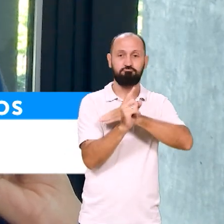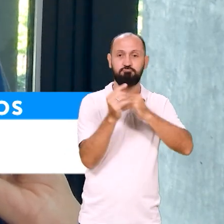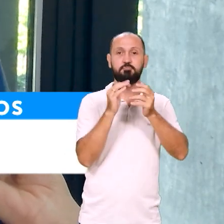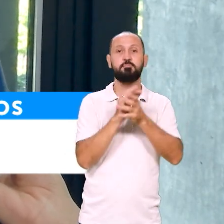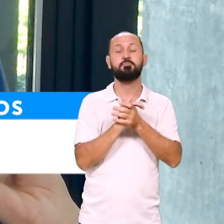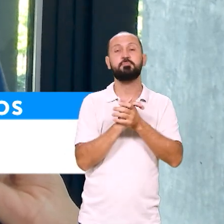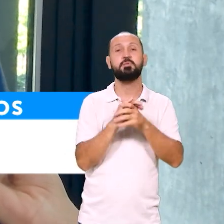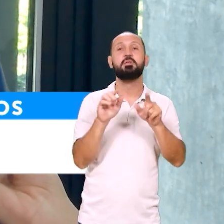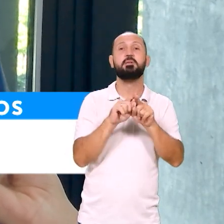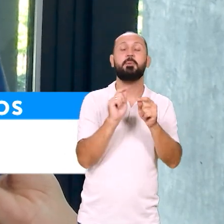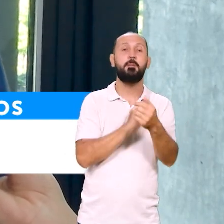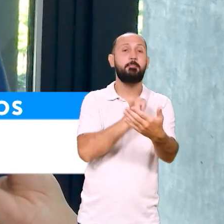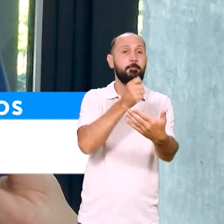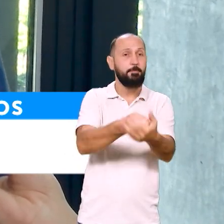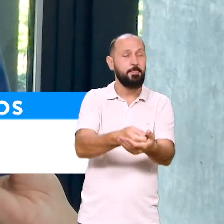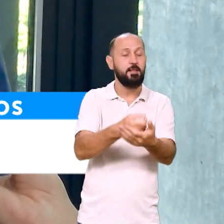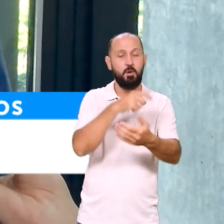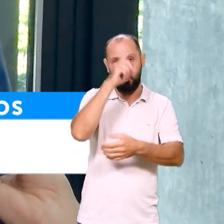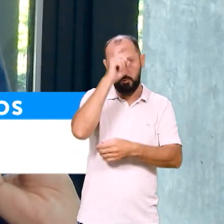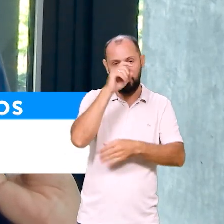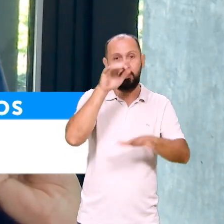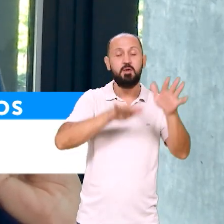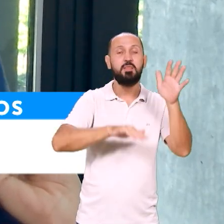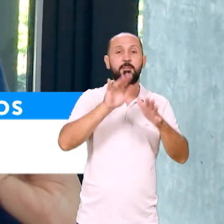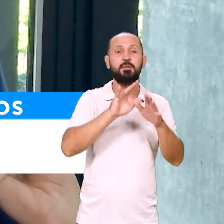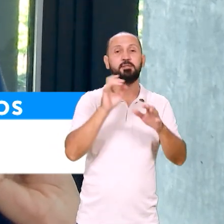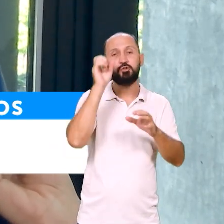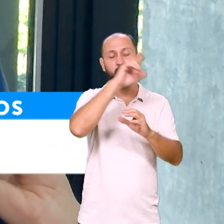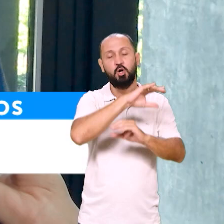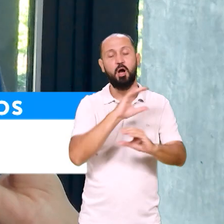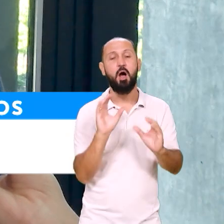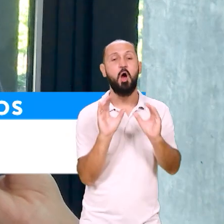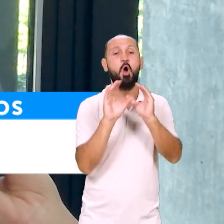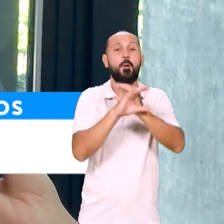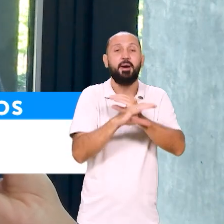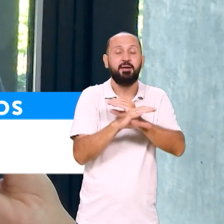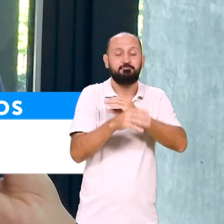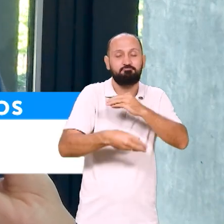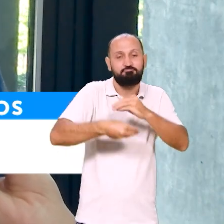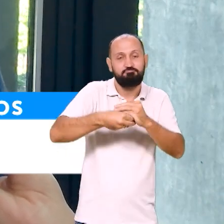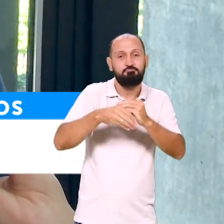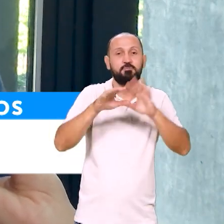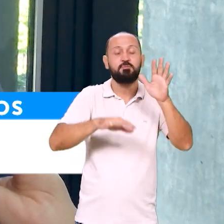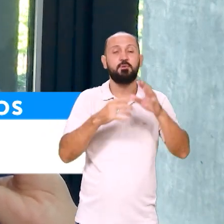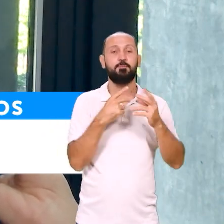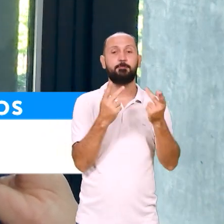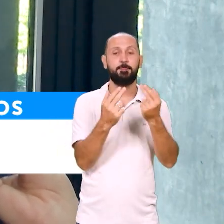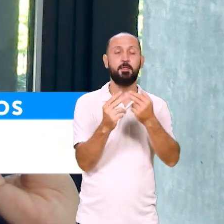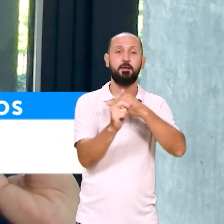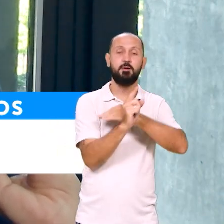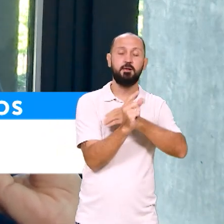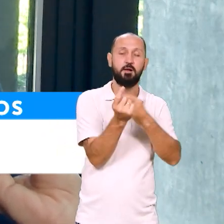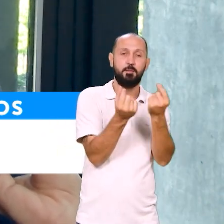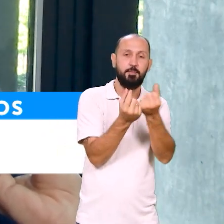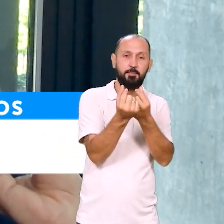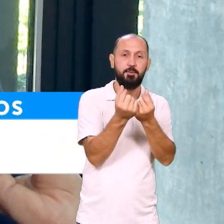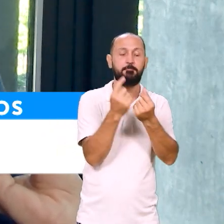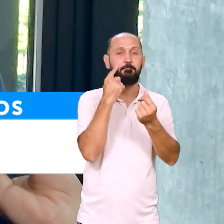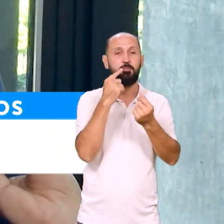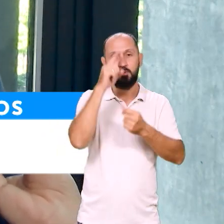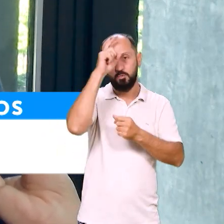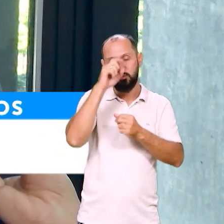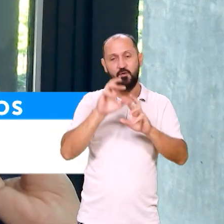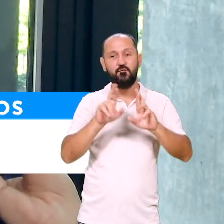de operação e também remunerar os hospitais de acordo com a sua complexidade. Então não dá para você ter uma mesma